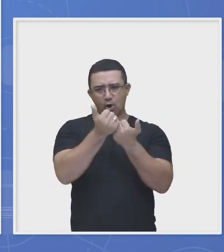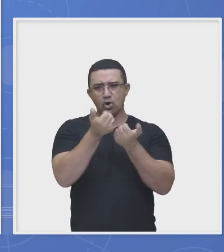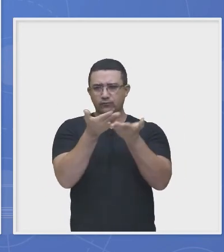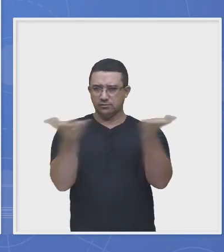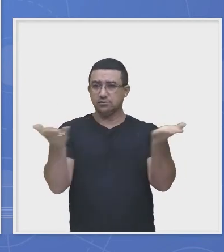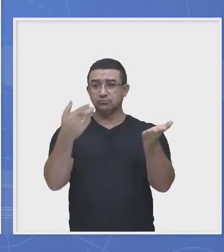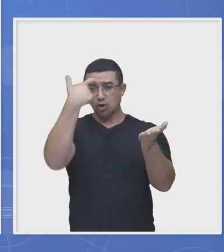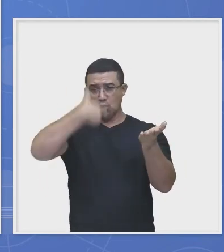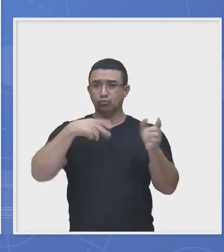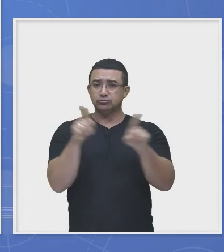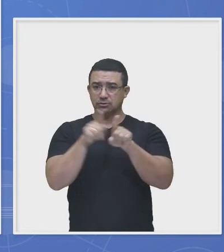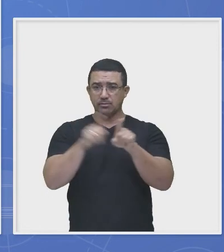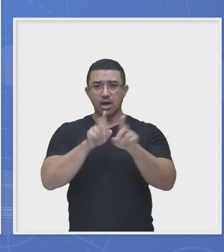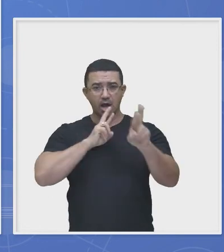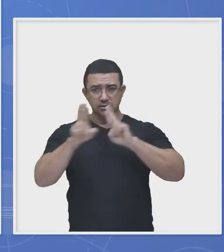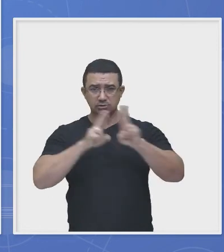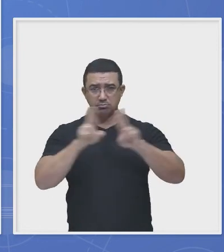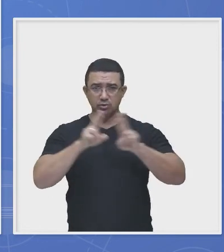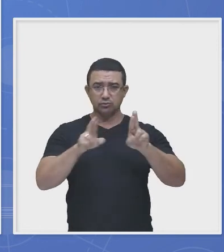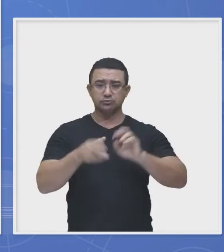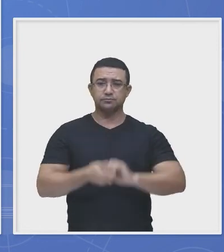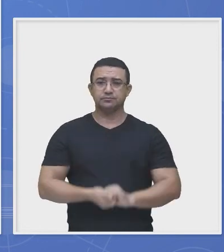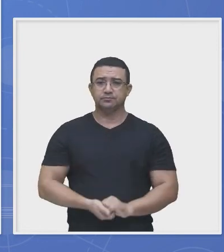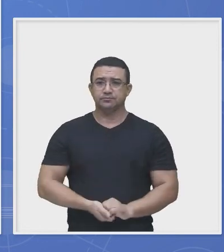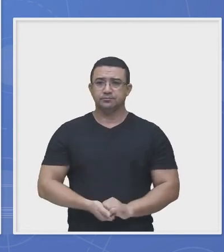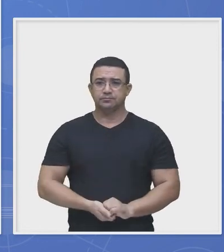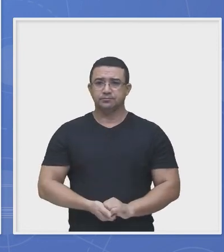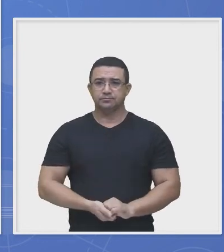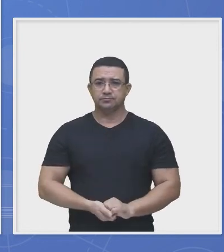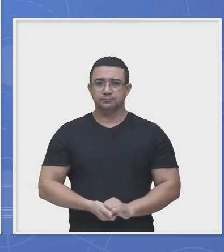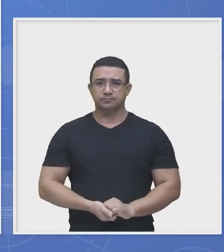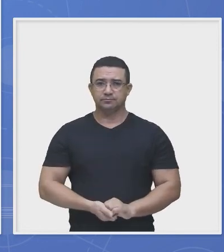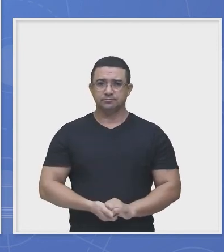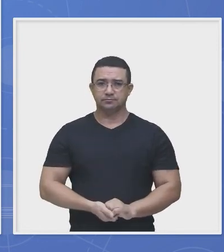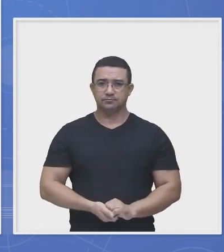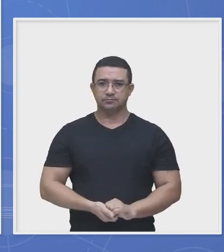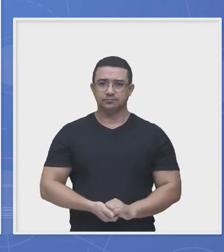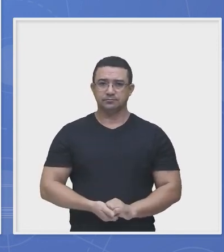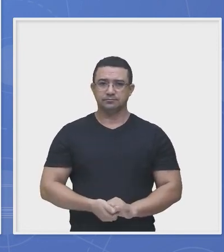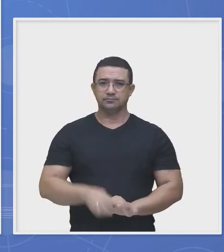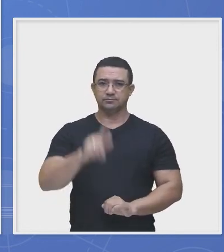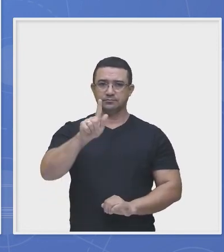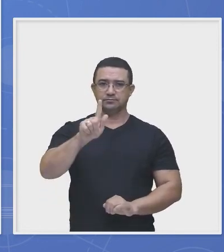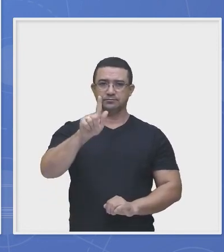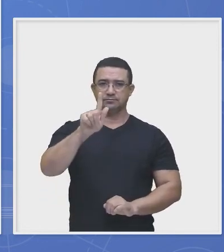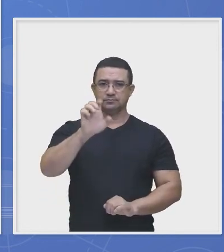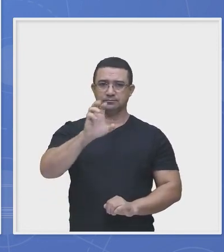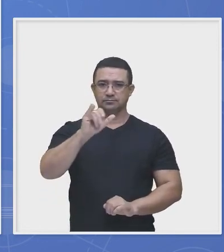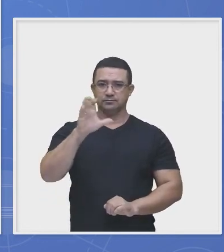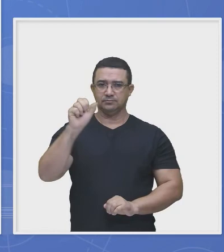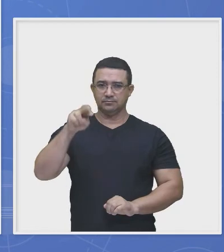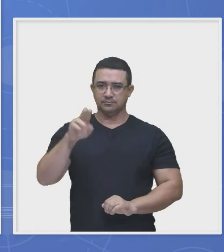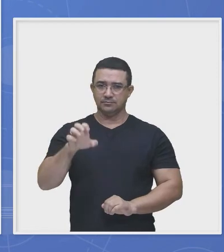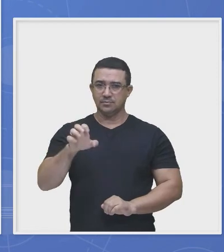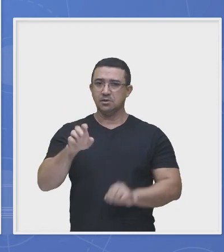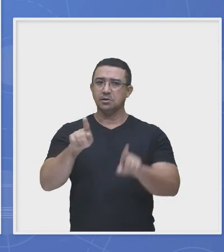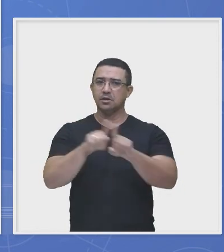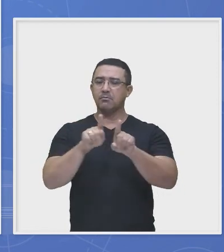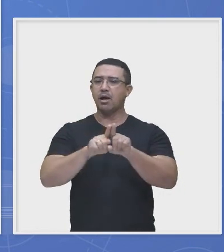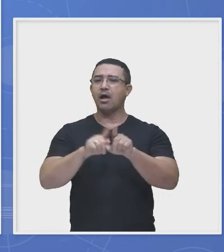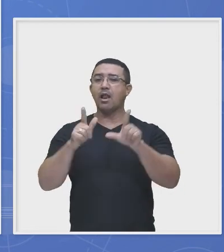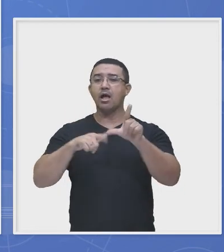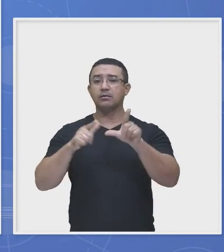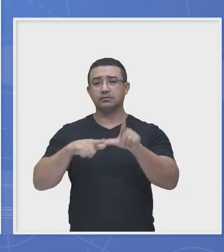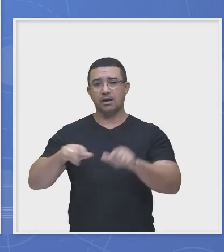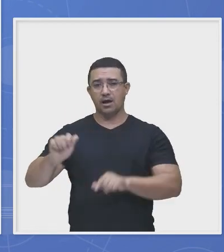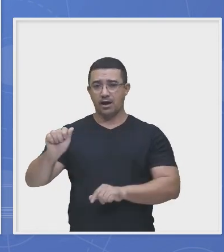posso responder no momento aqui da interatividade, certo? A Geiciane também interagiu, respondendo que a resposta